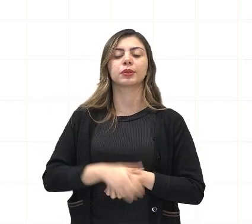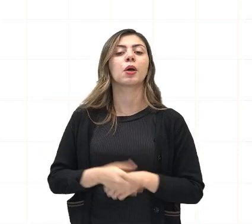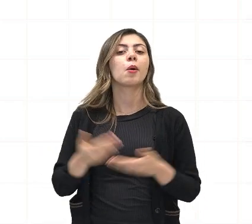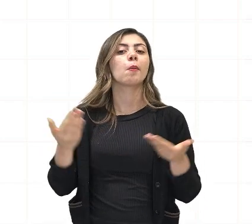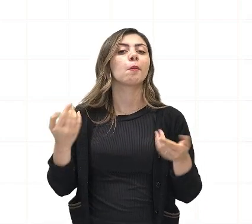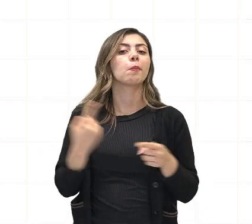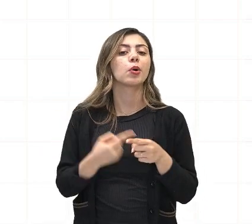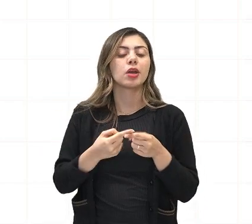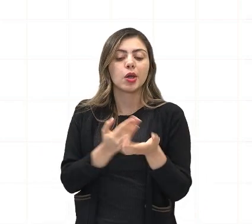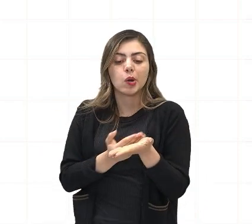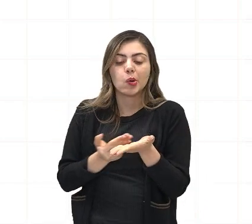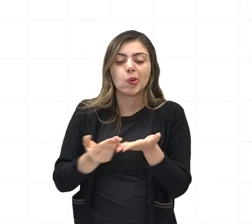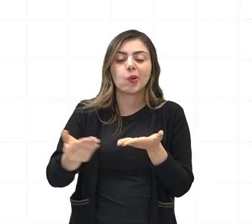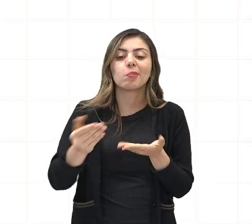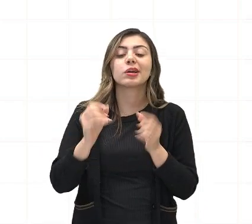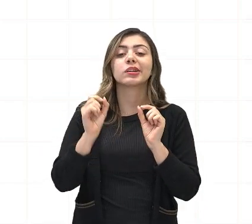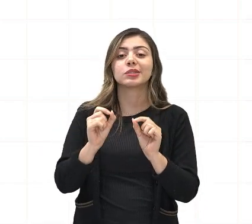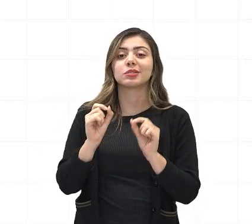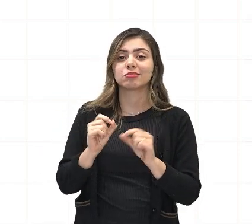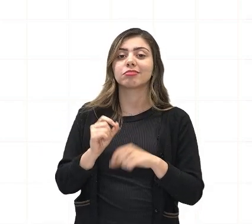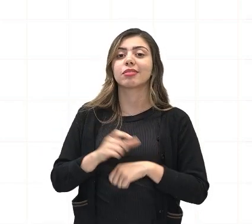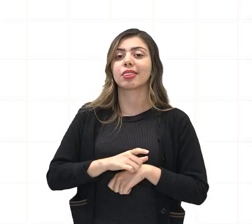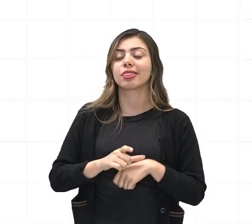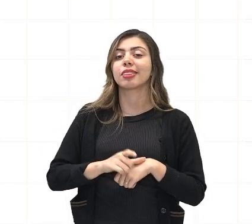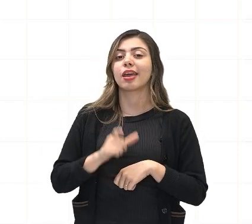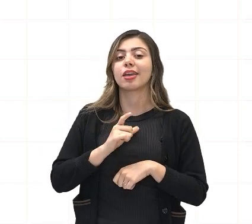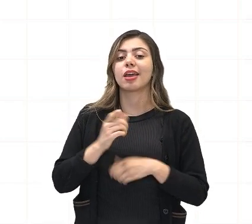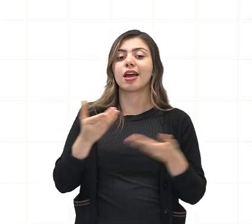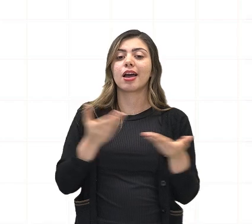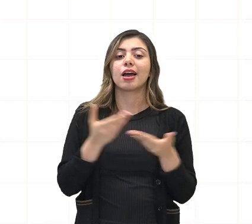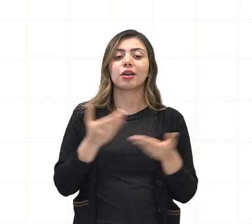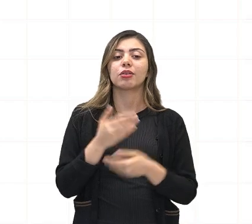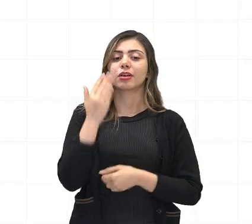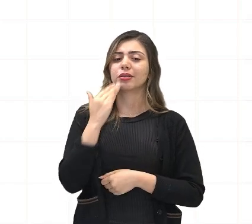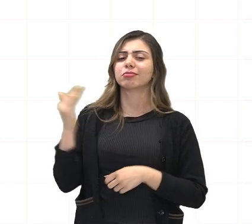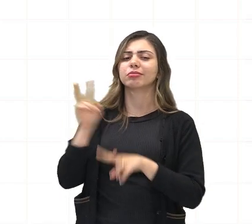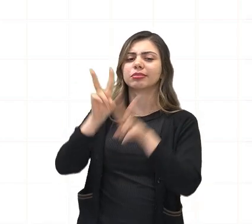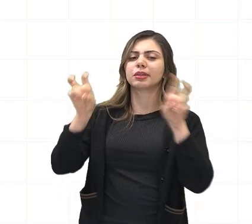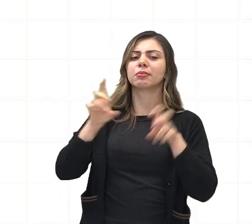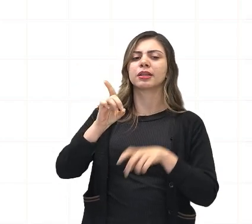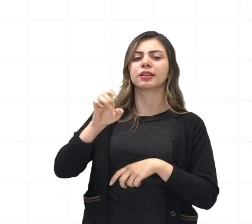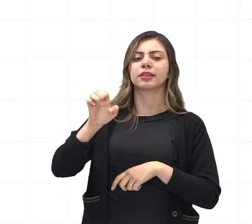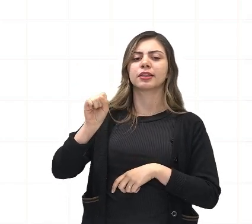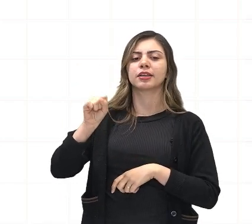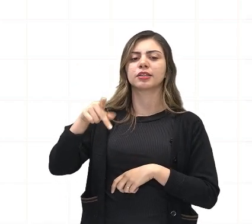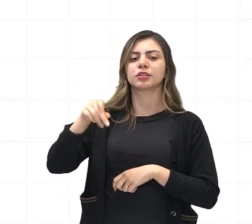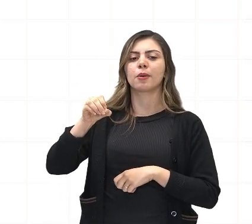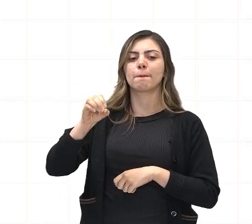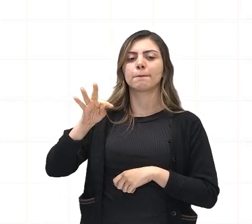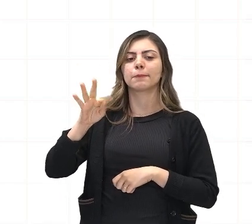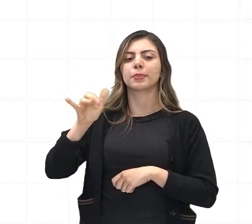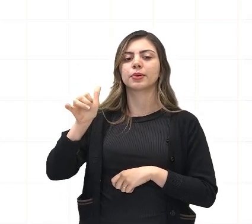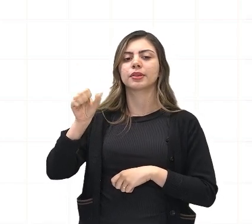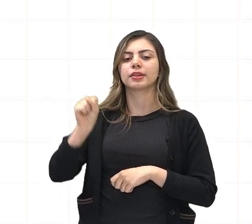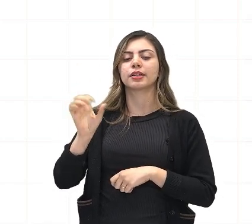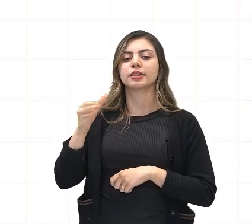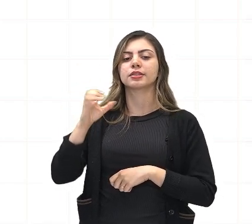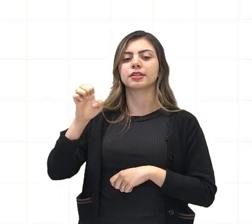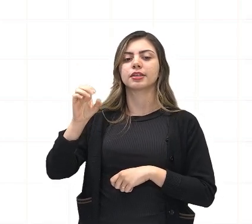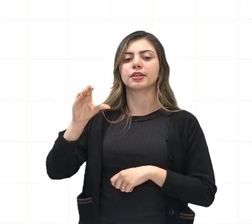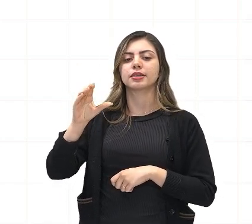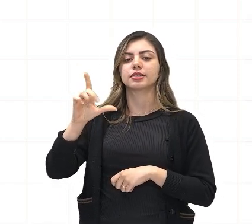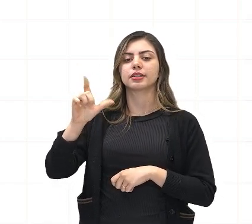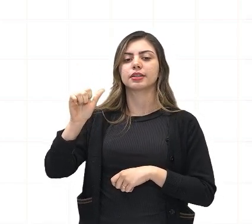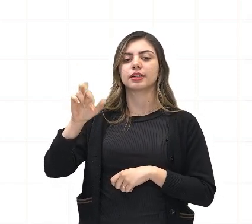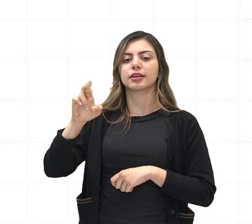nasce a figura do déspota esclarecido. Vamos lá, o déspota esclarecido, ele tinha com